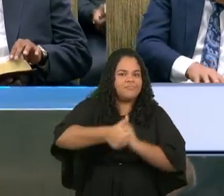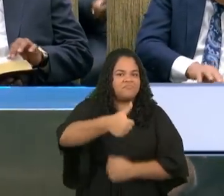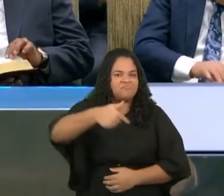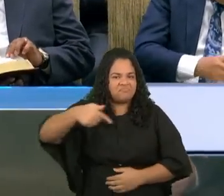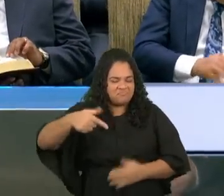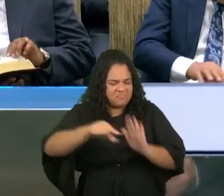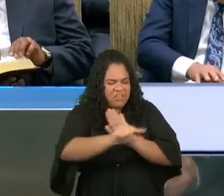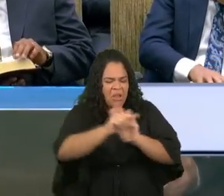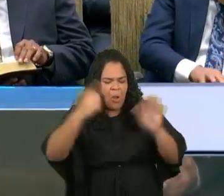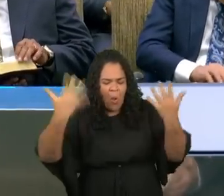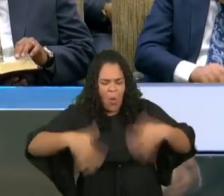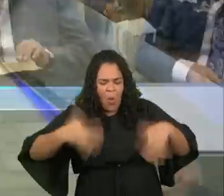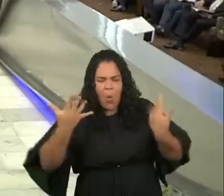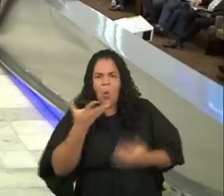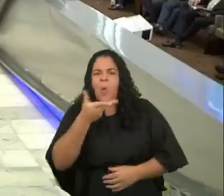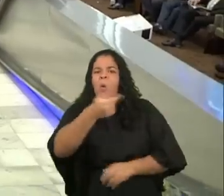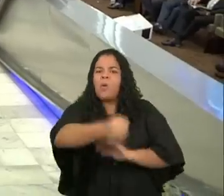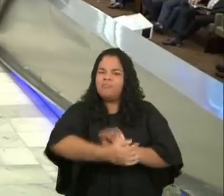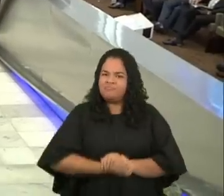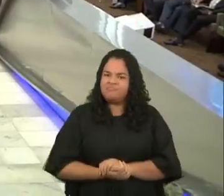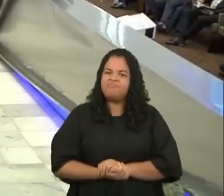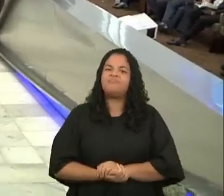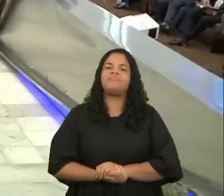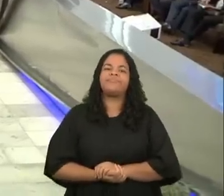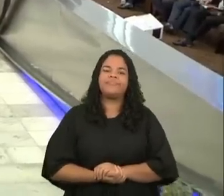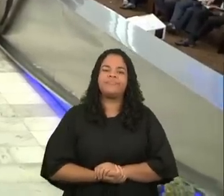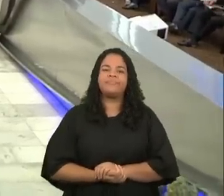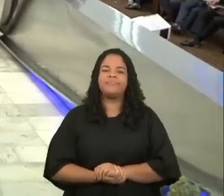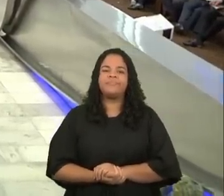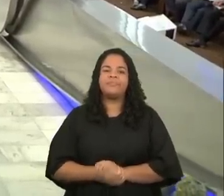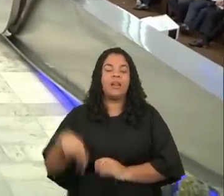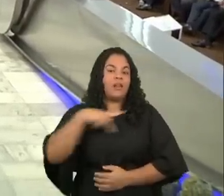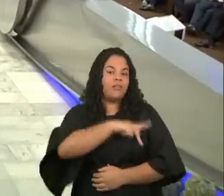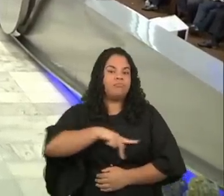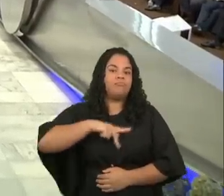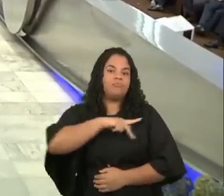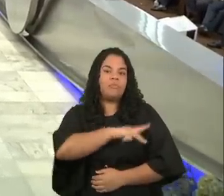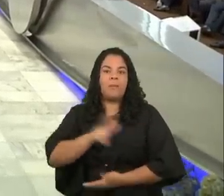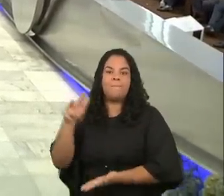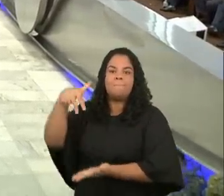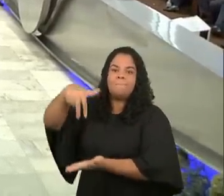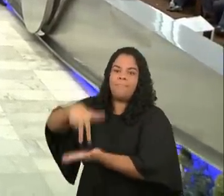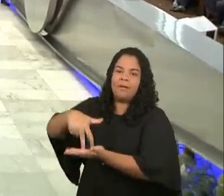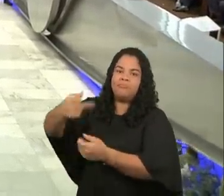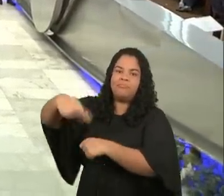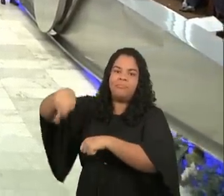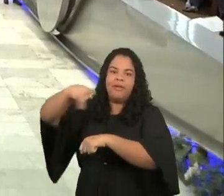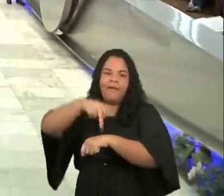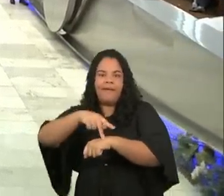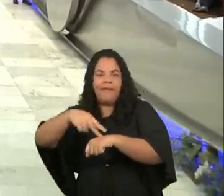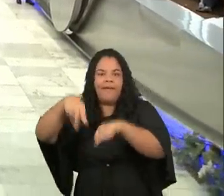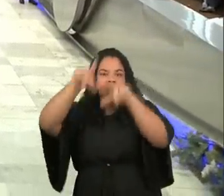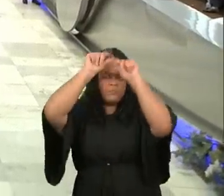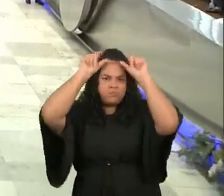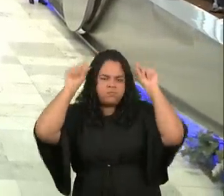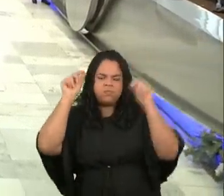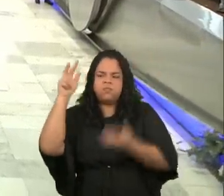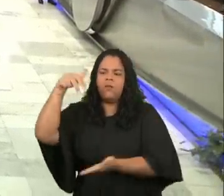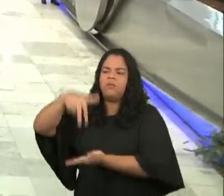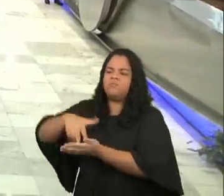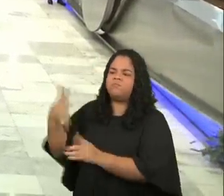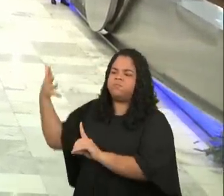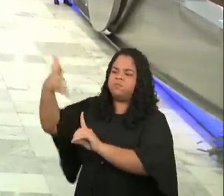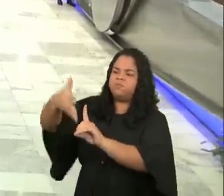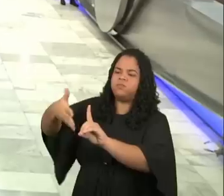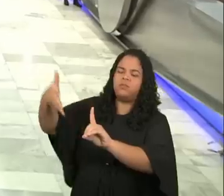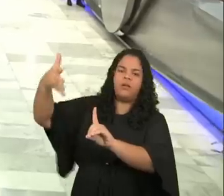versículo. Paulo está no Areópago diante da filosofia grega. E sabe o que é que ele fala ali? Ele vai